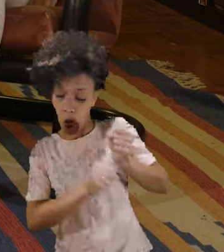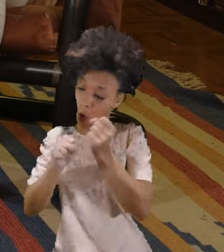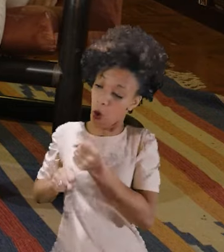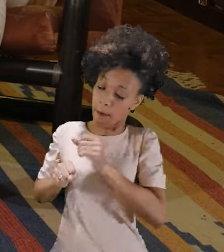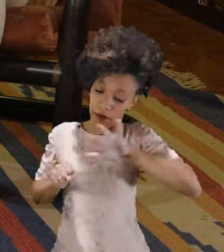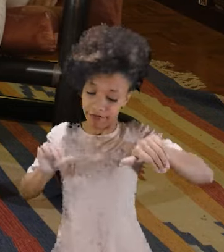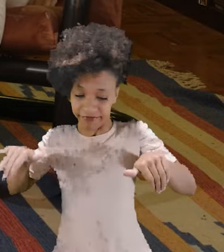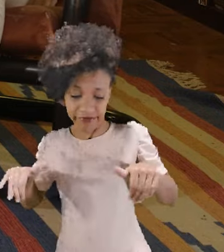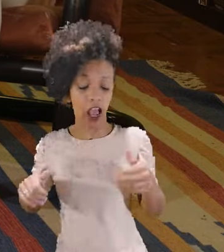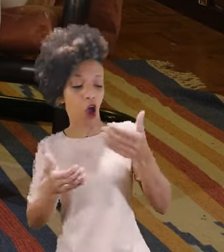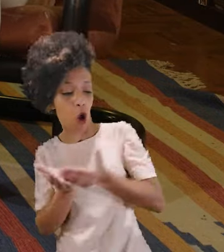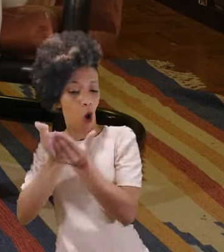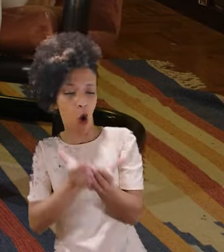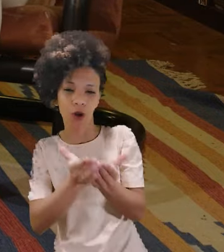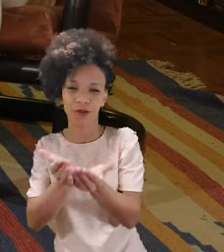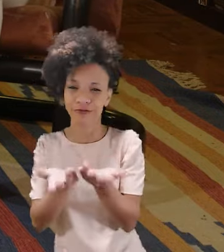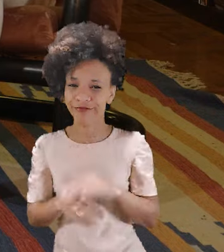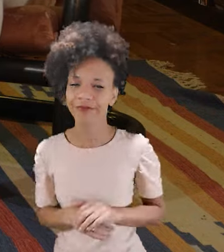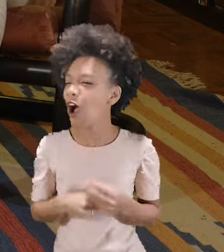morrendo de rodinha